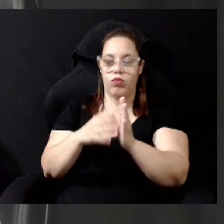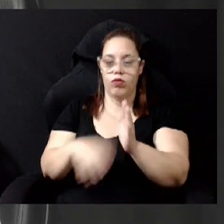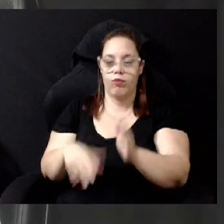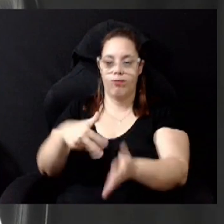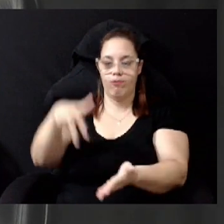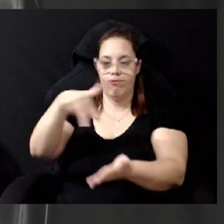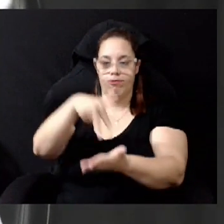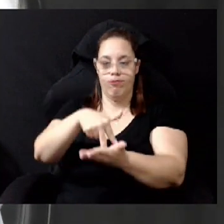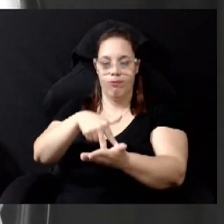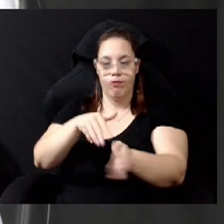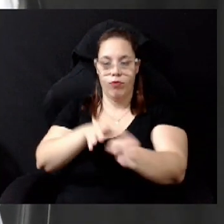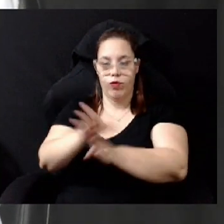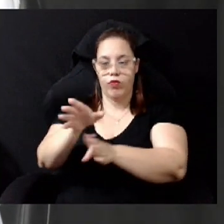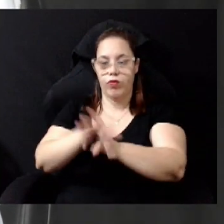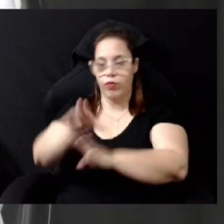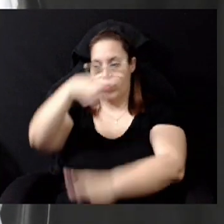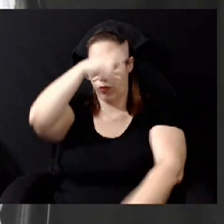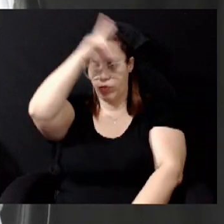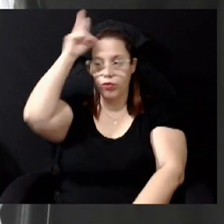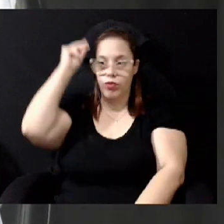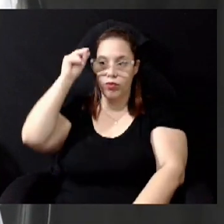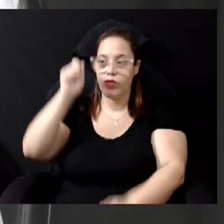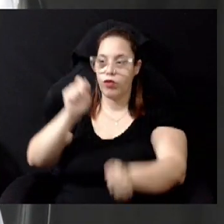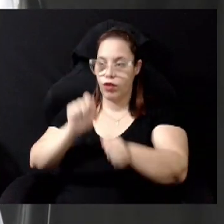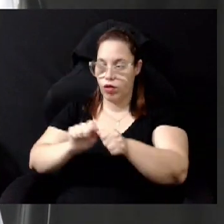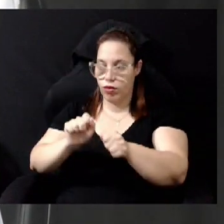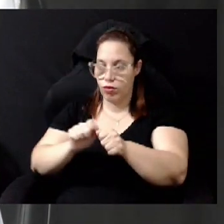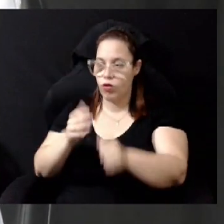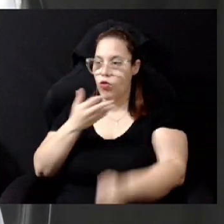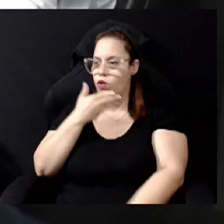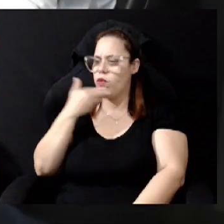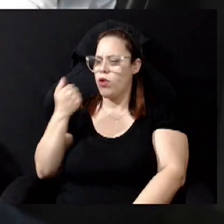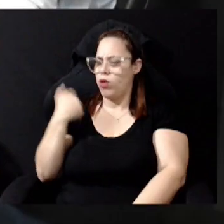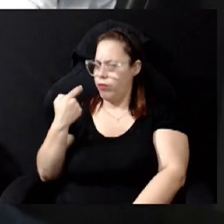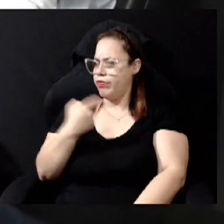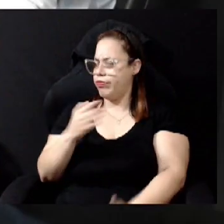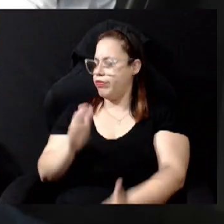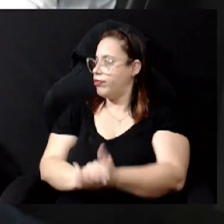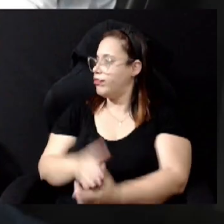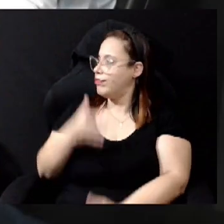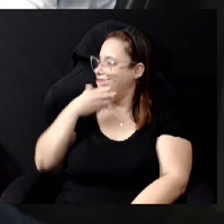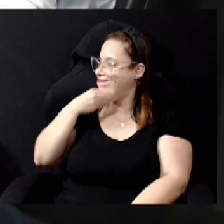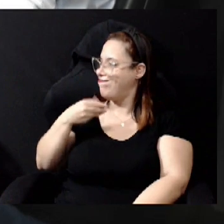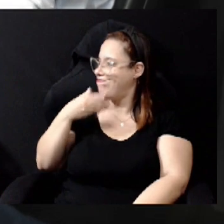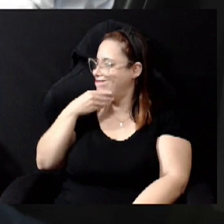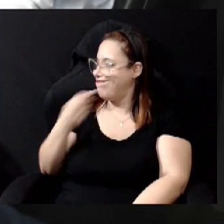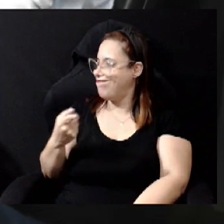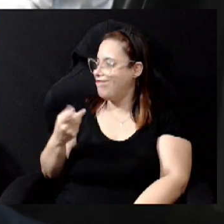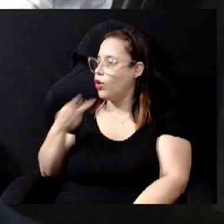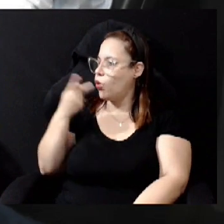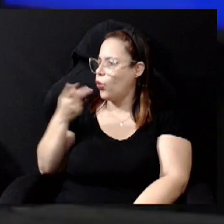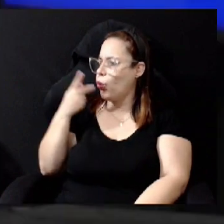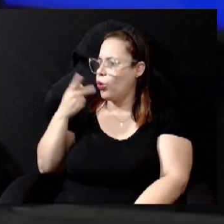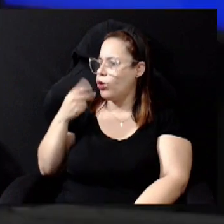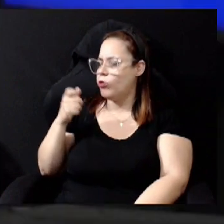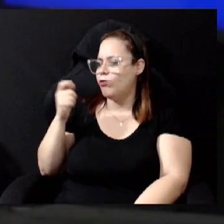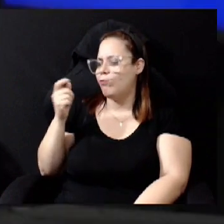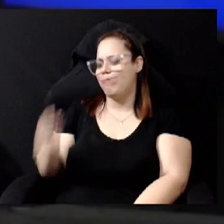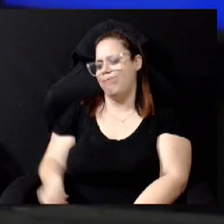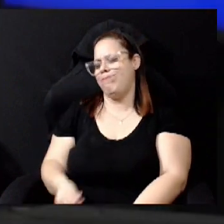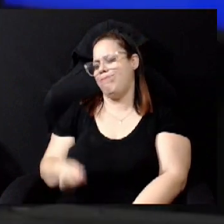indicar o prefeito para que execute. E faça o melhor para nós, né? Carmo, você já deve ter dito isso inúmeras vezes,